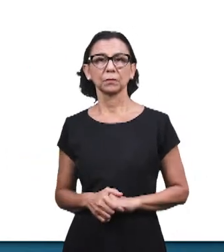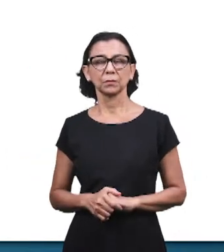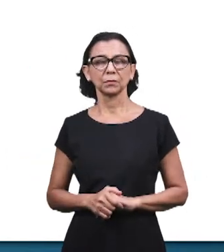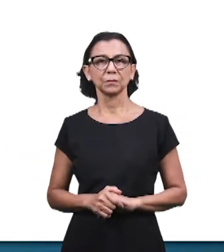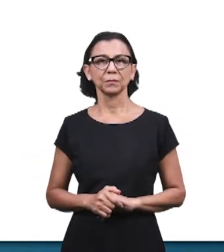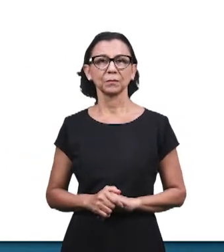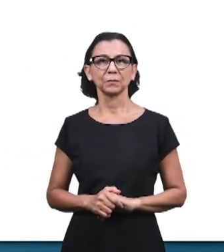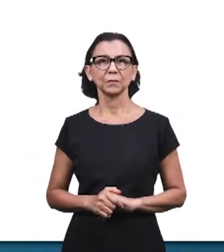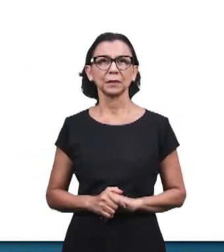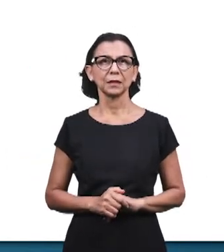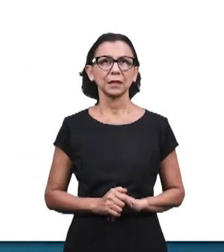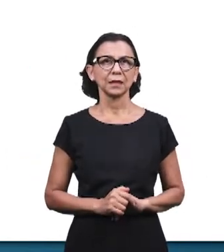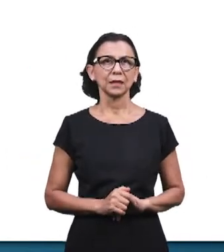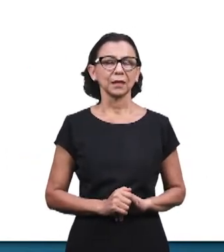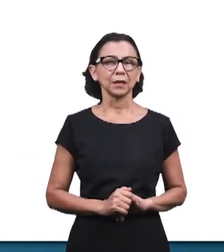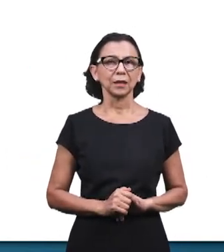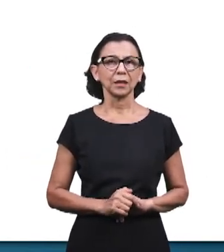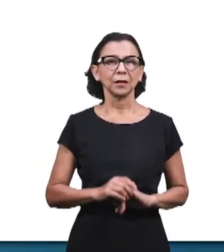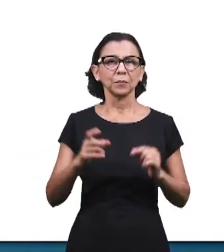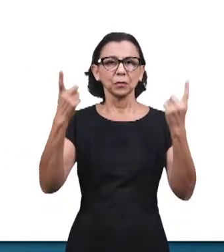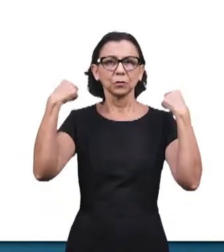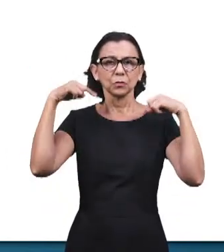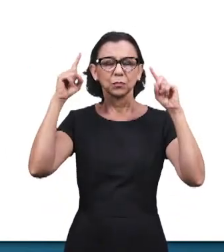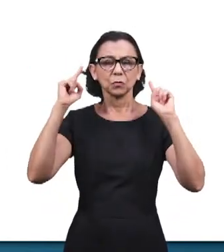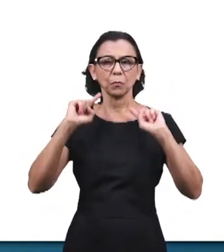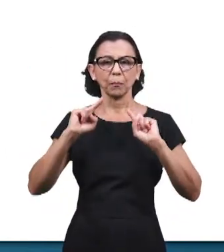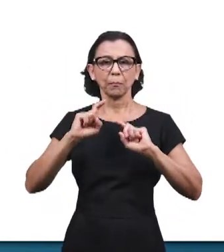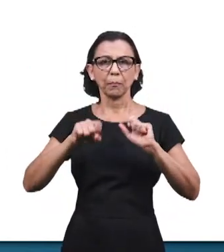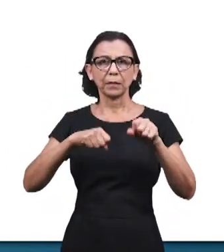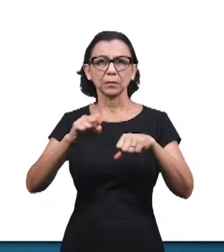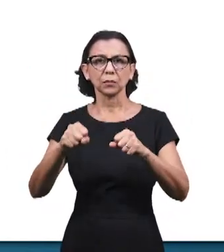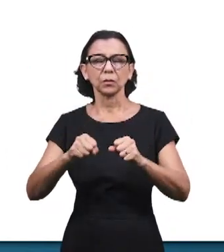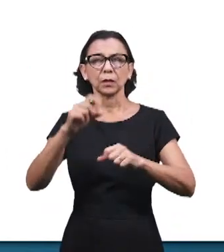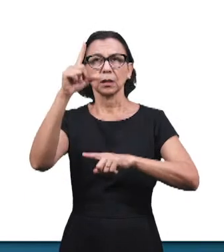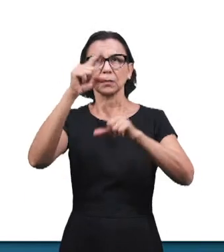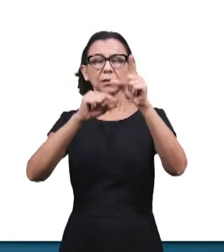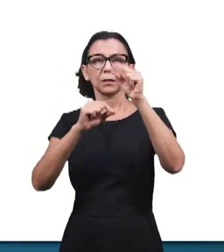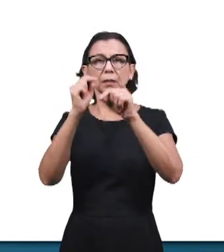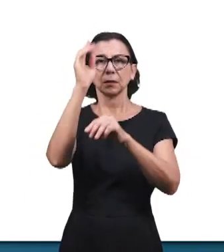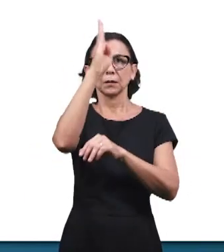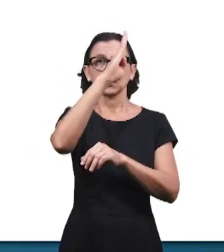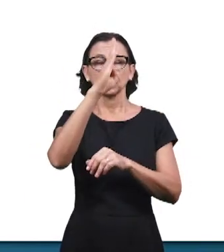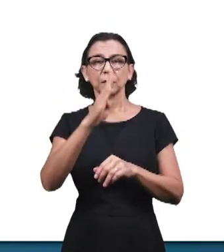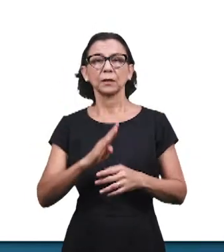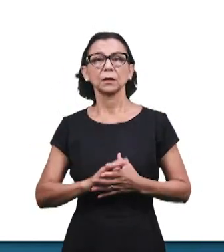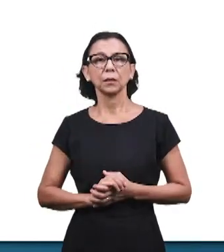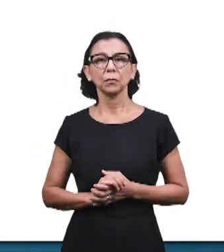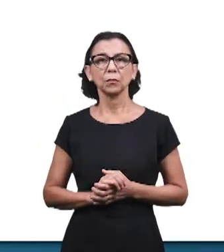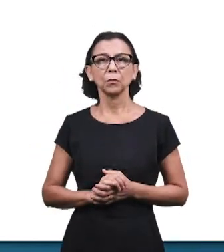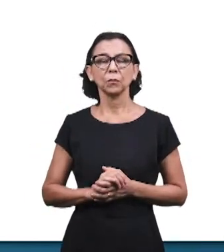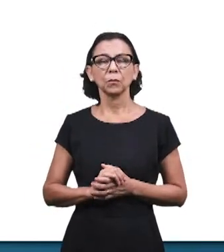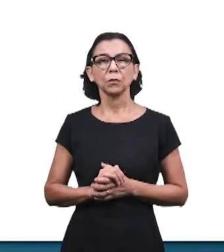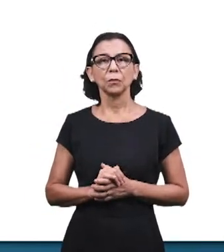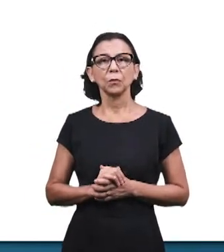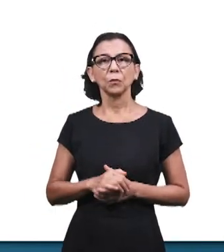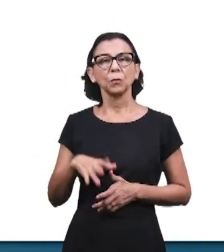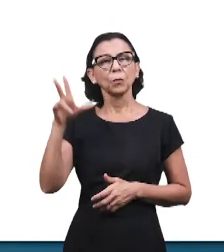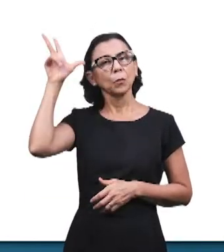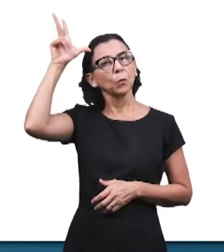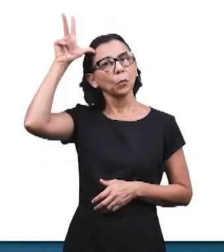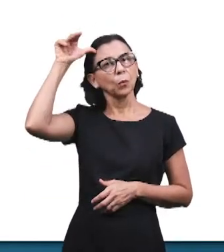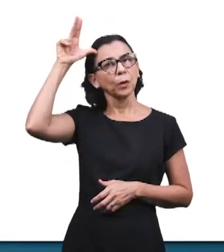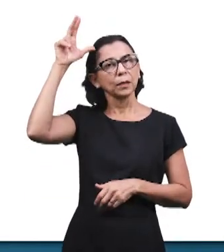Letra B, os pastores que estavam no campo? Letra C, a estrela de Belém? Letra D, o coelho da Páscoa. E letra